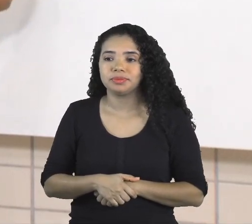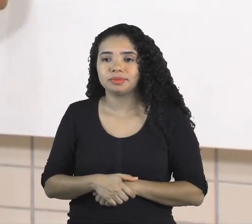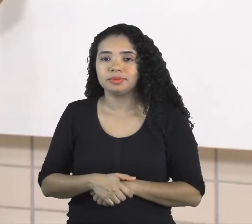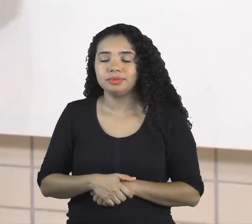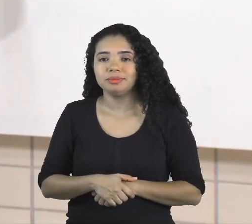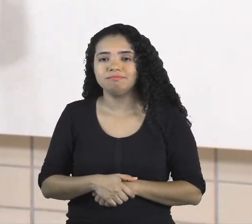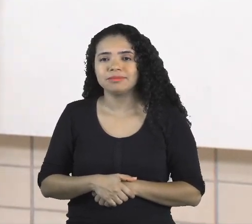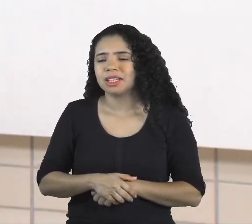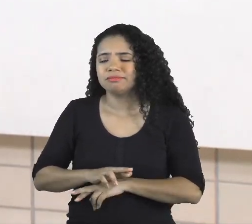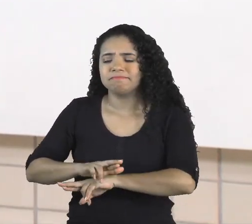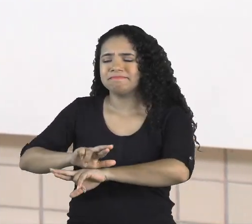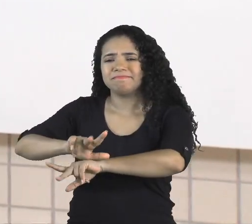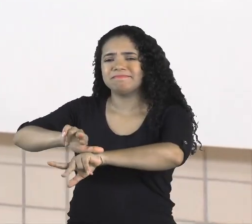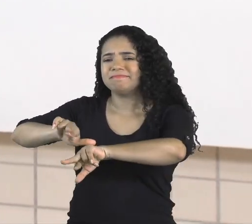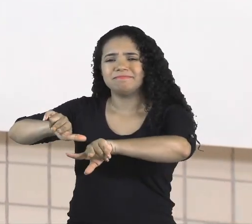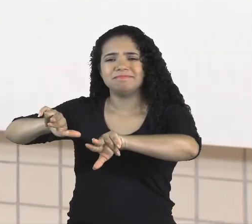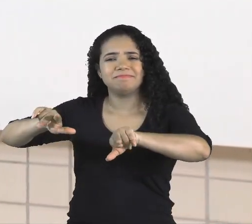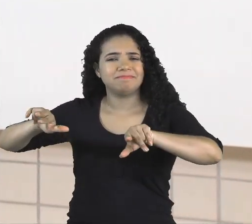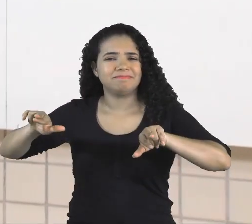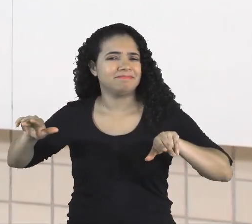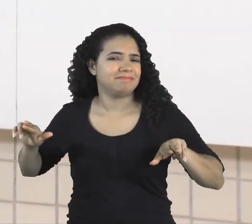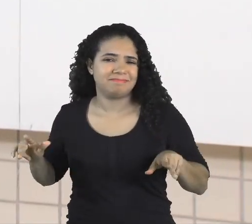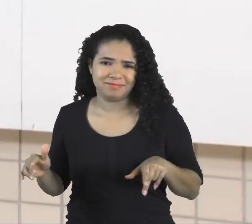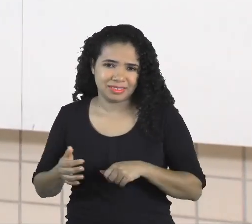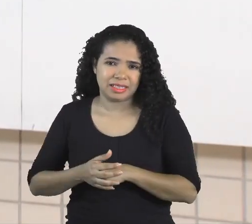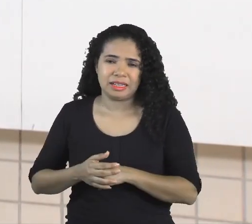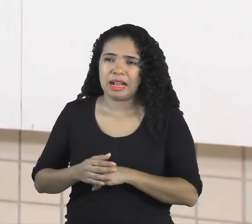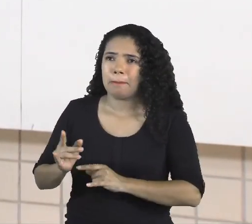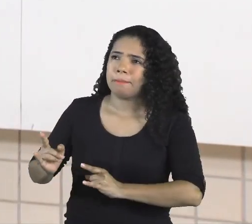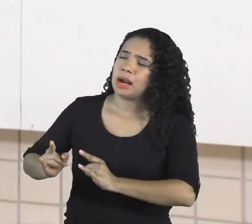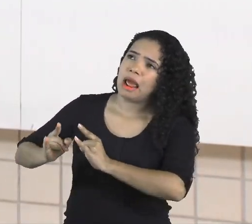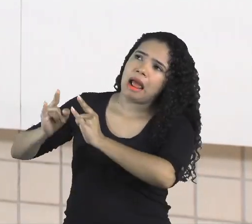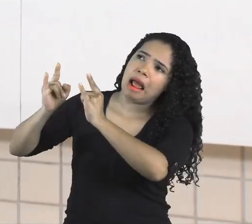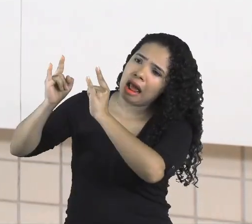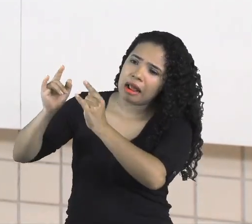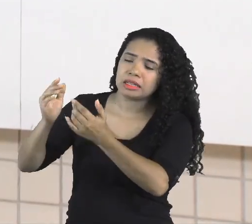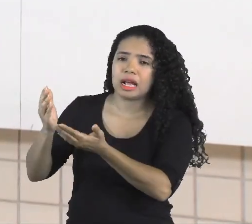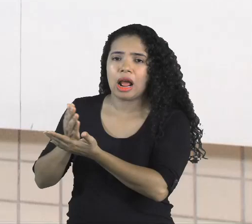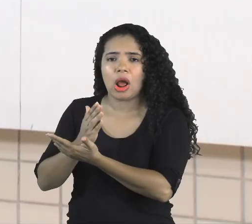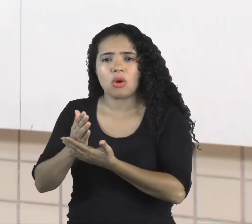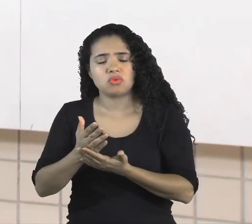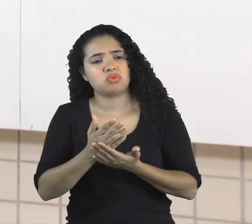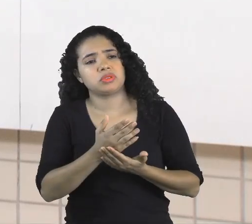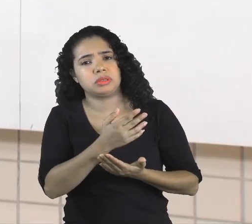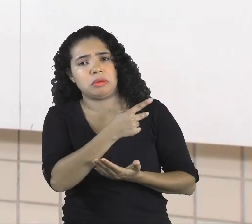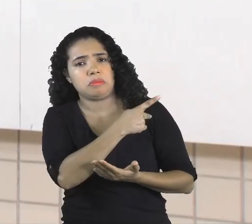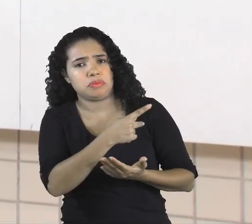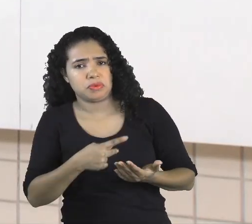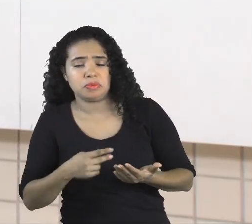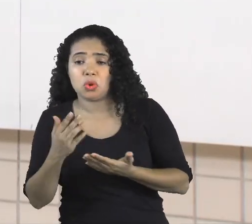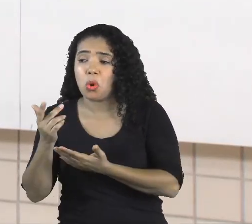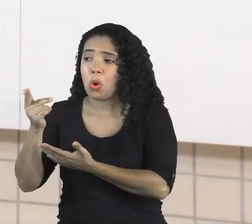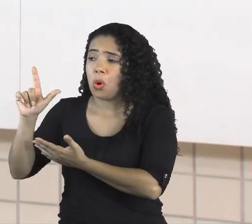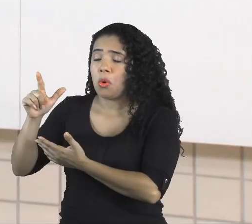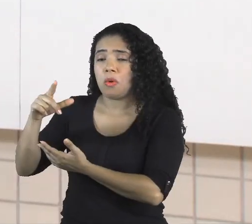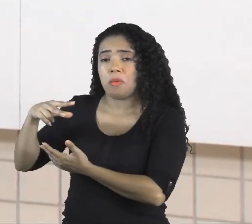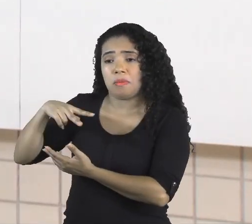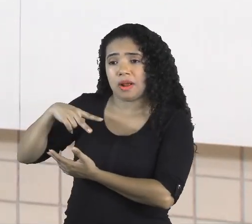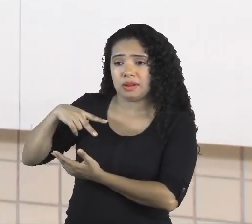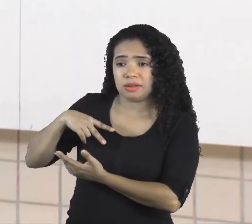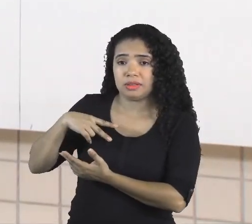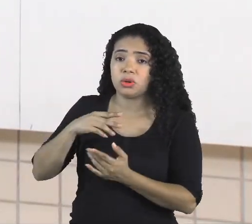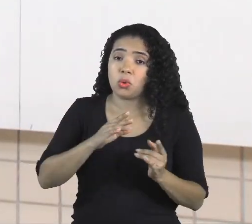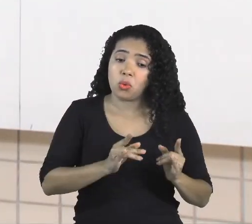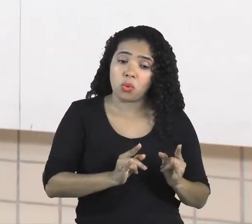e outros, certo? Vários prédios, tem uns que são públicos, outros são privados. O que é público é